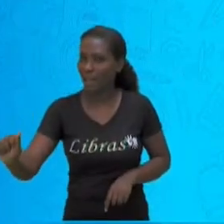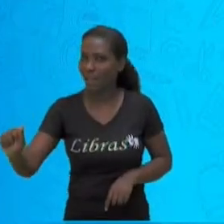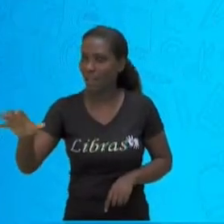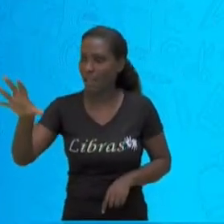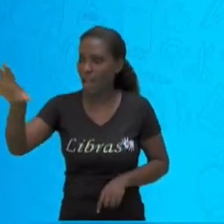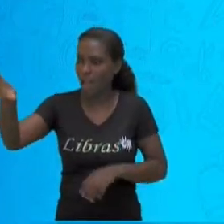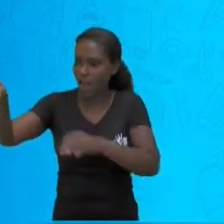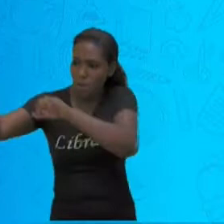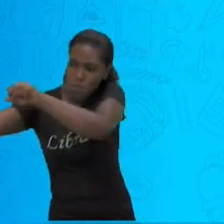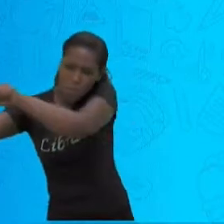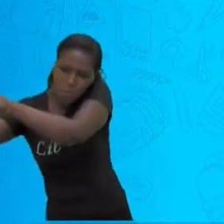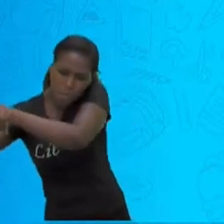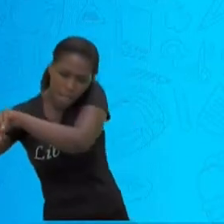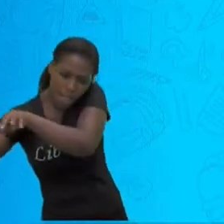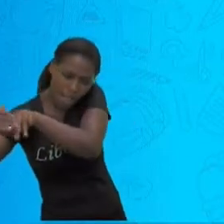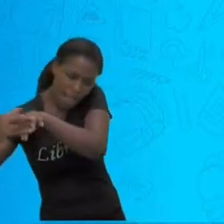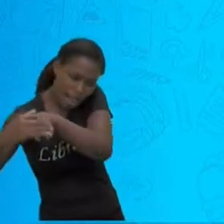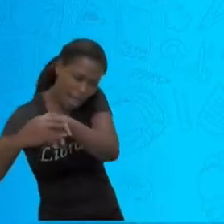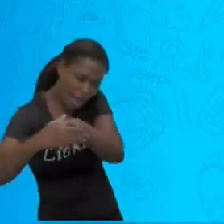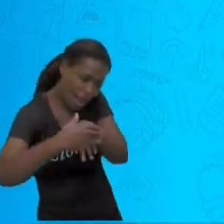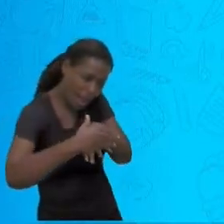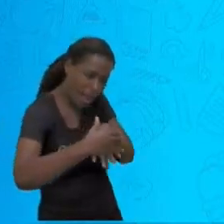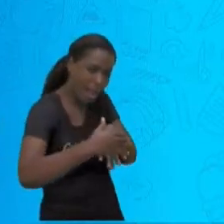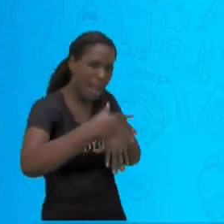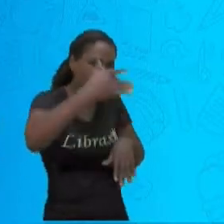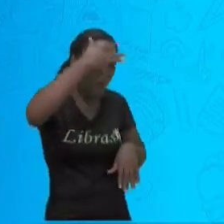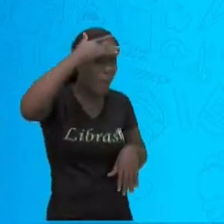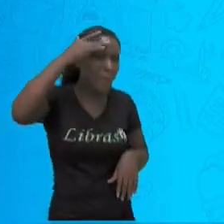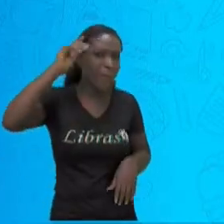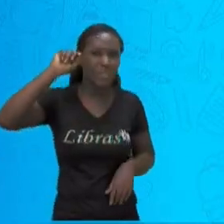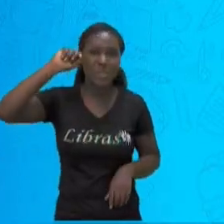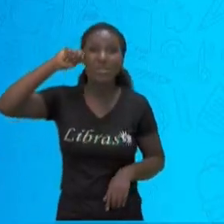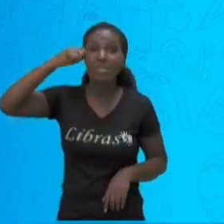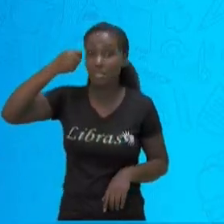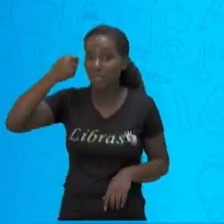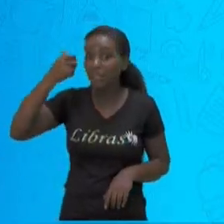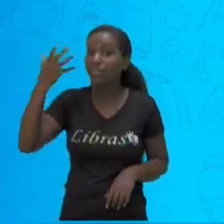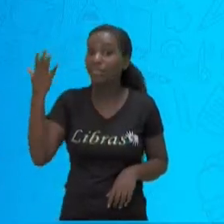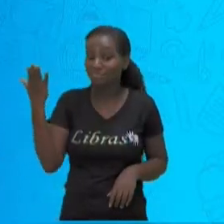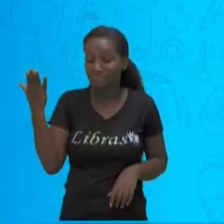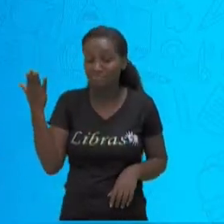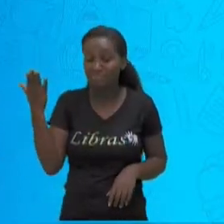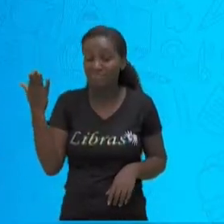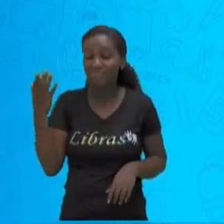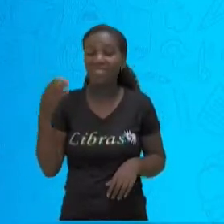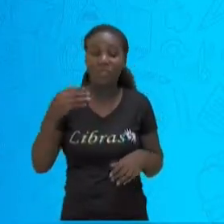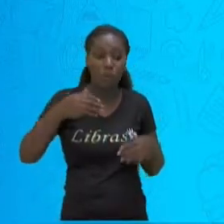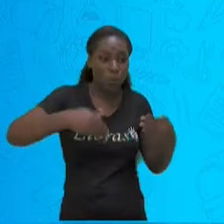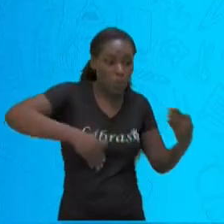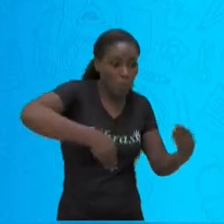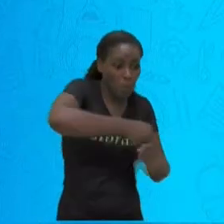E aí são novos costumes que vão incorporar isso aqui.